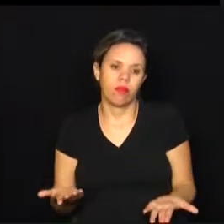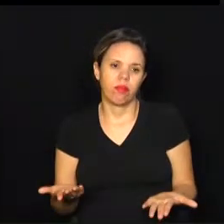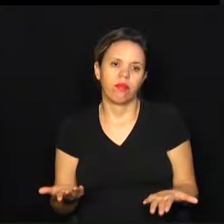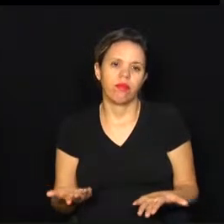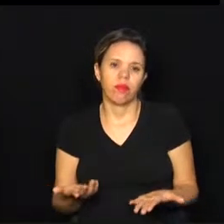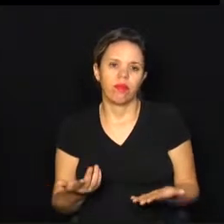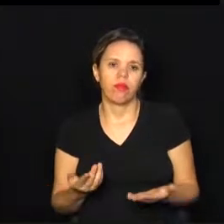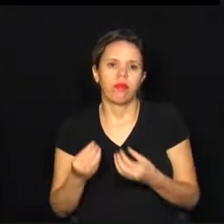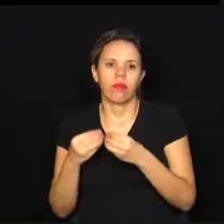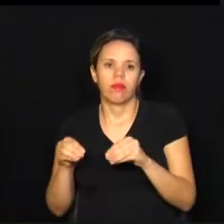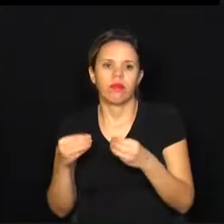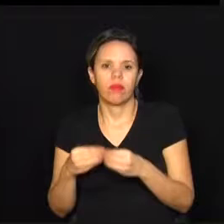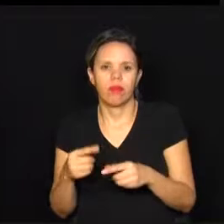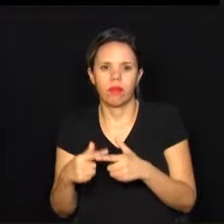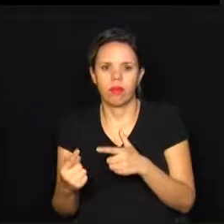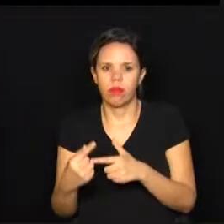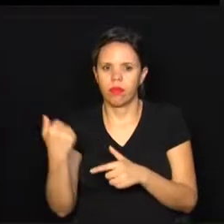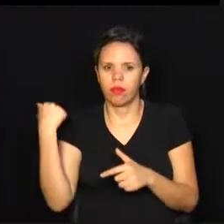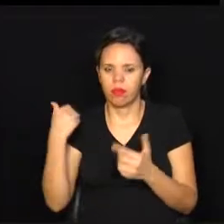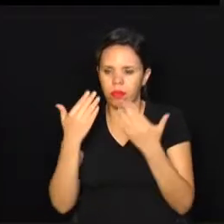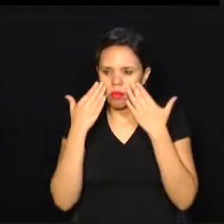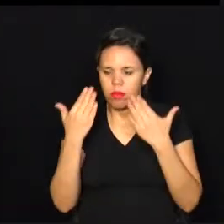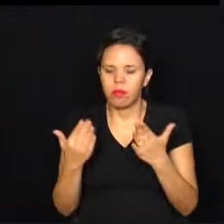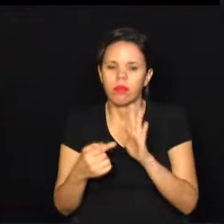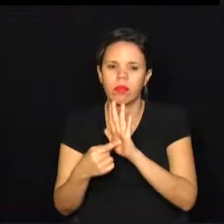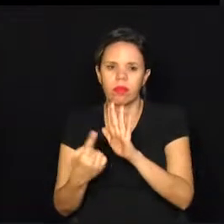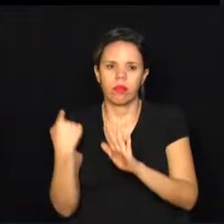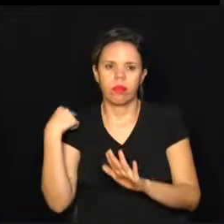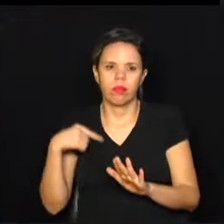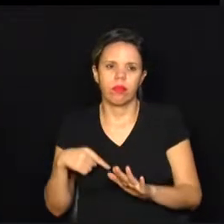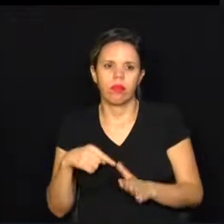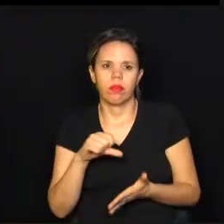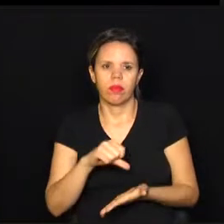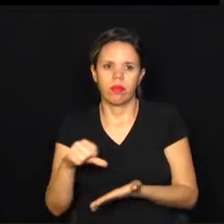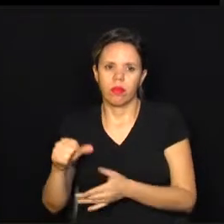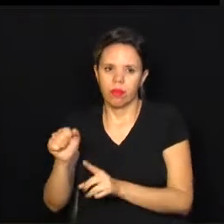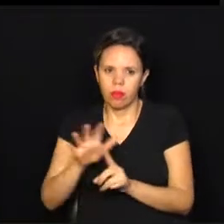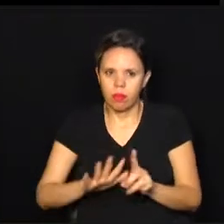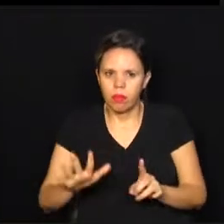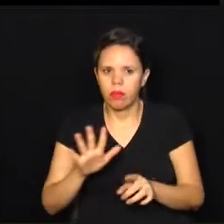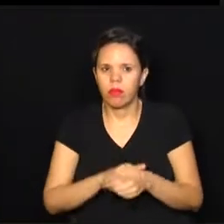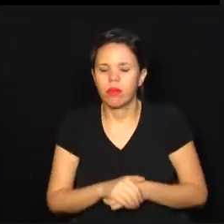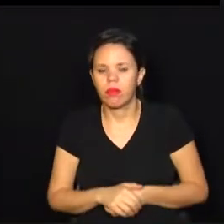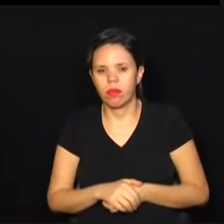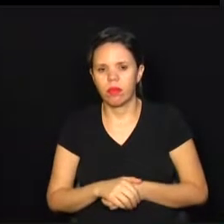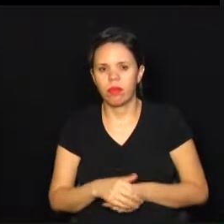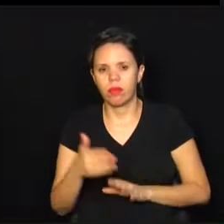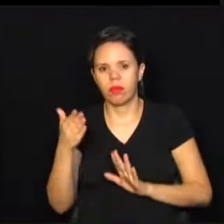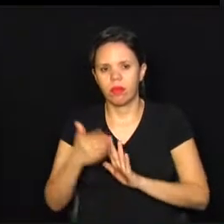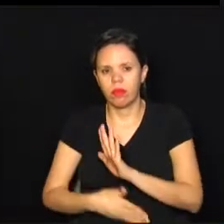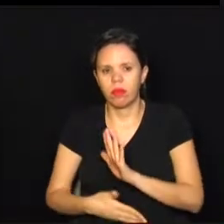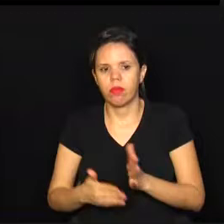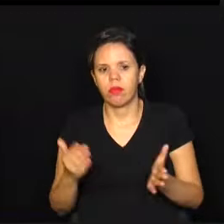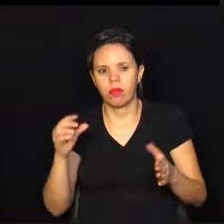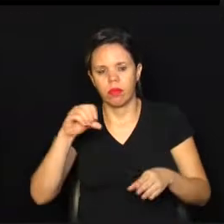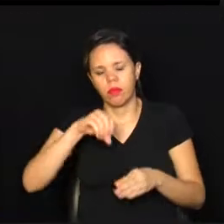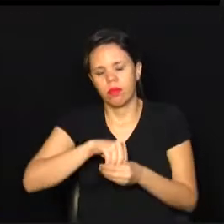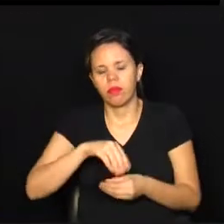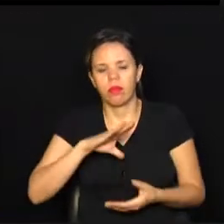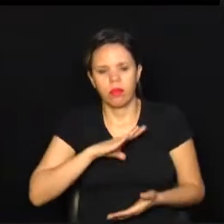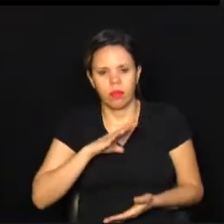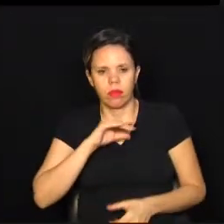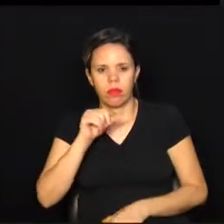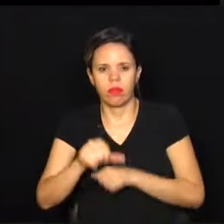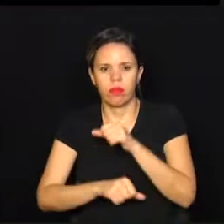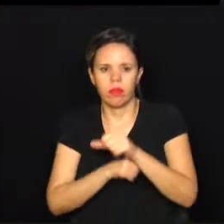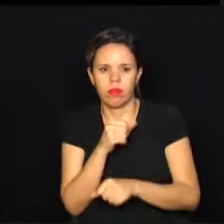exacerba questões que já estavam colocadas na nossa sociedade e materializadas no nosso território, e ele inverte